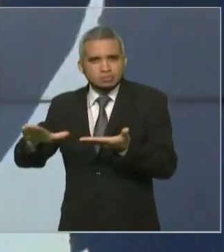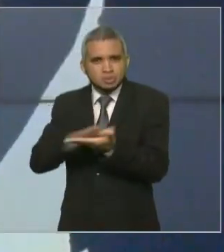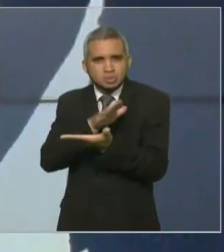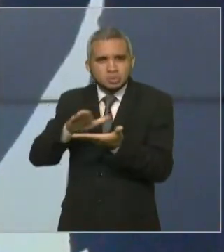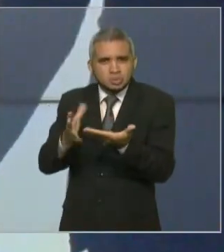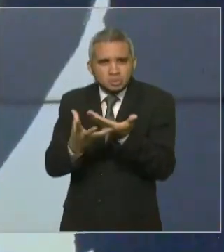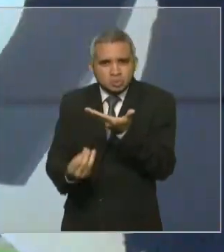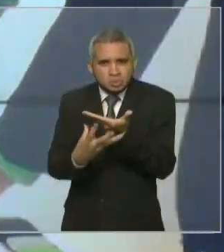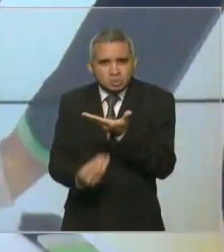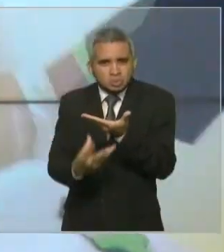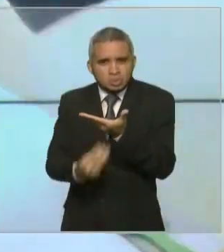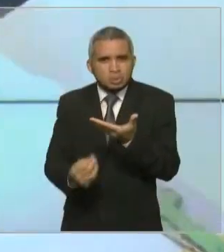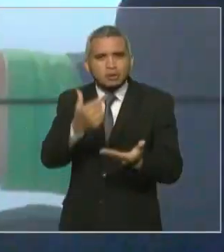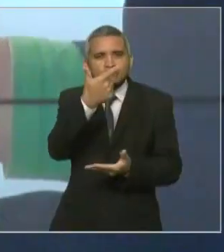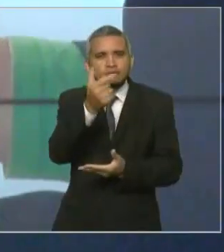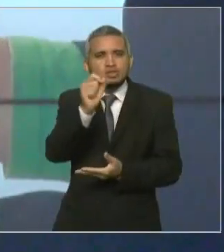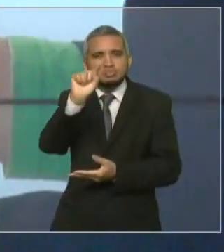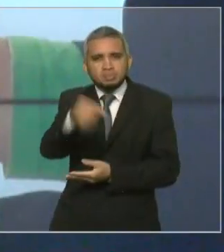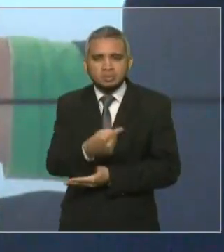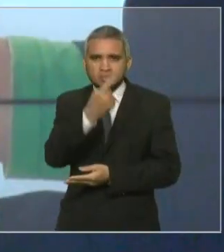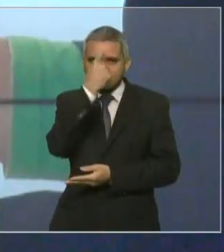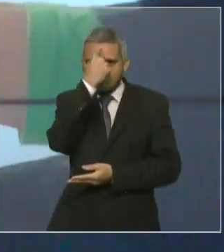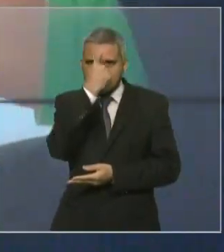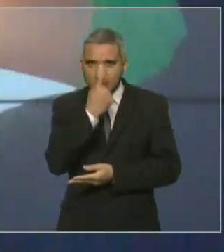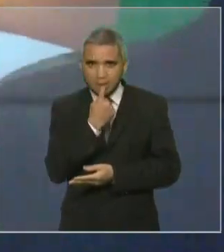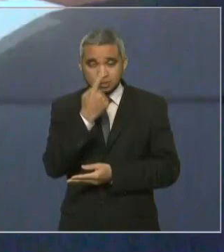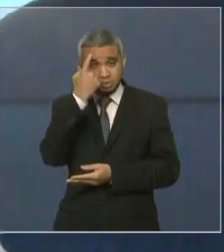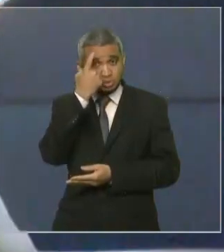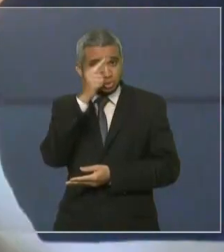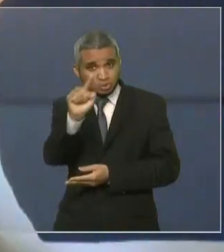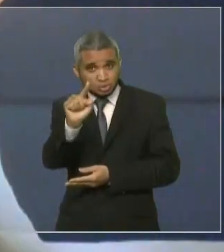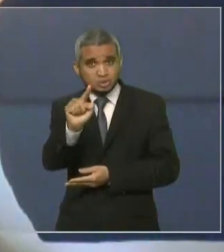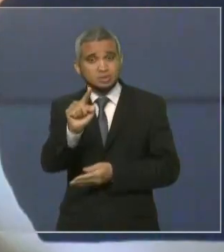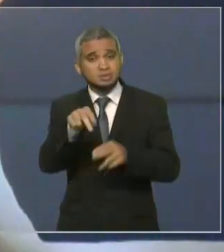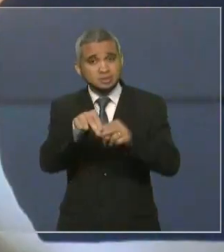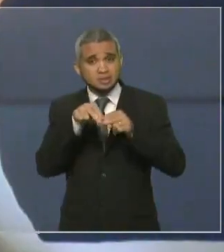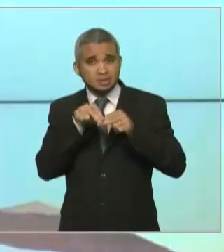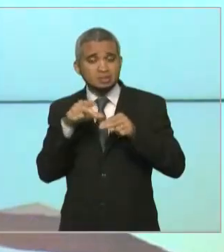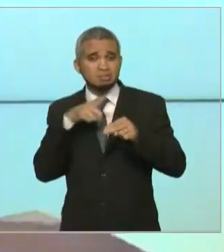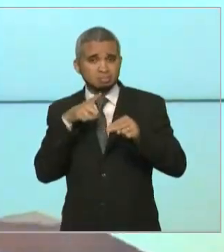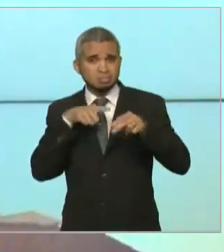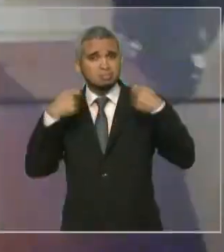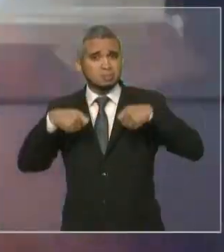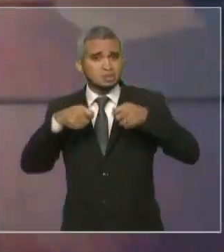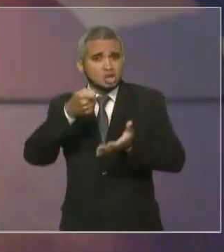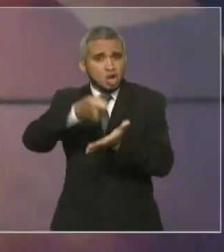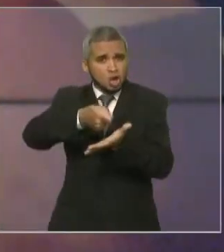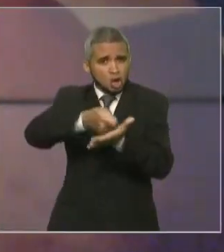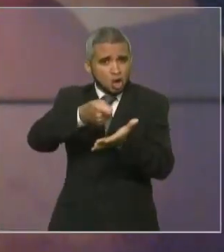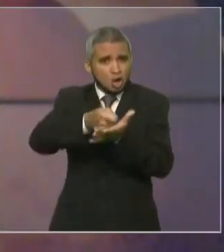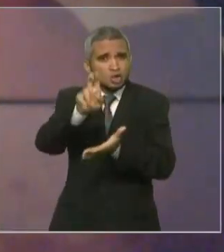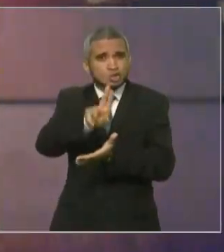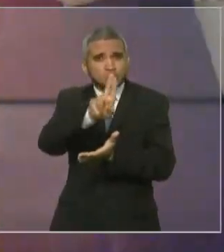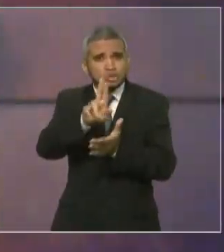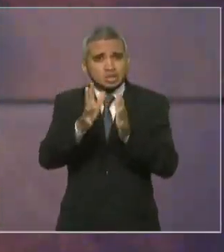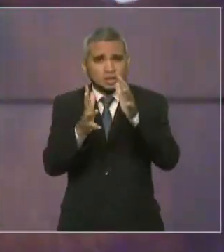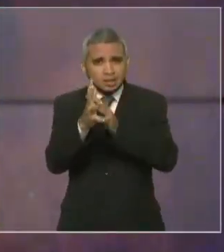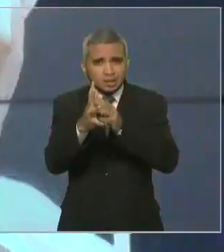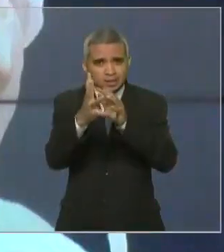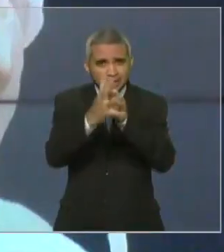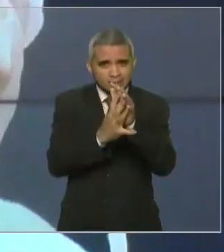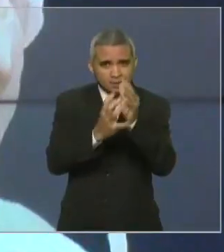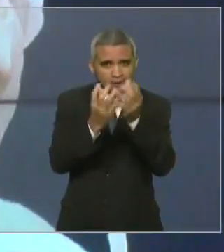Para o manuseio dos exemplares, foram necessários cuidados especiais, como o uso de luvas de vinil e, em alguns